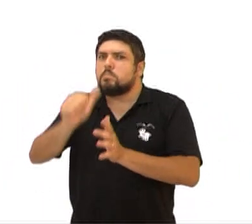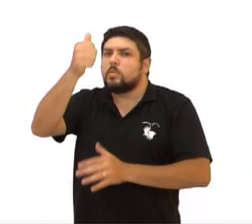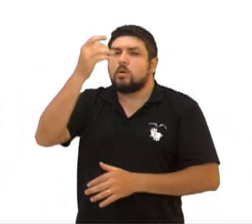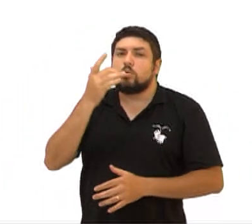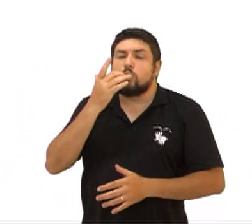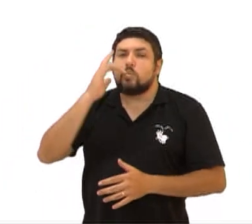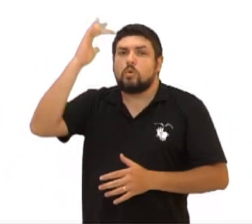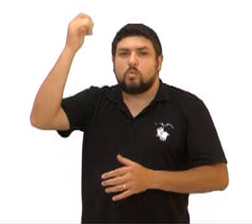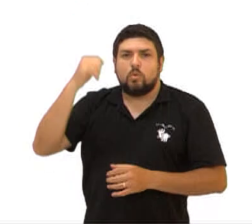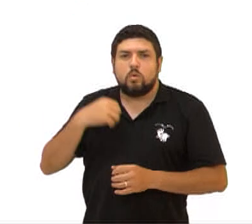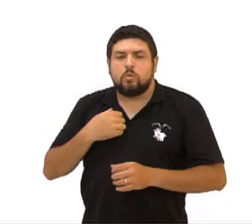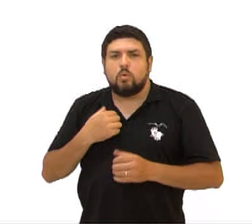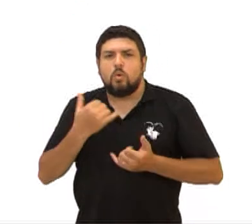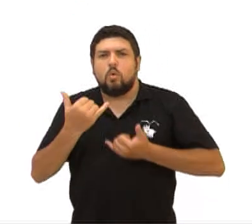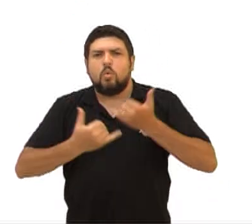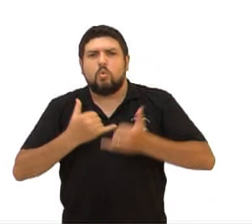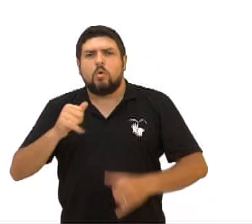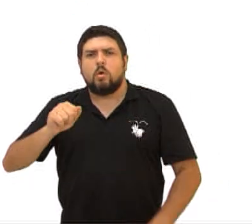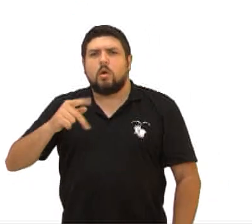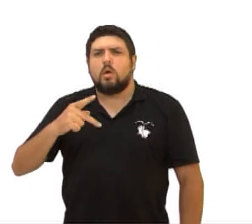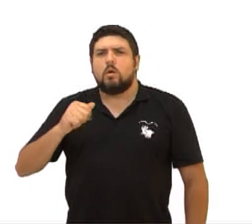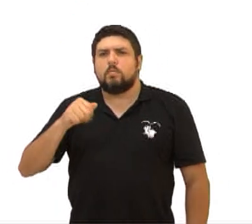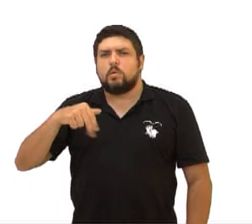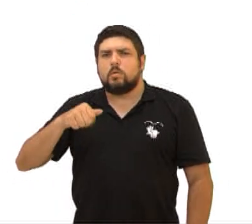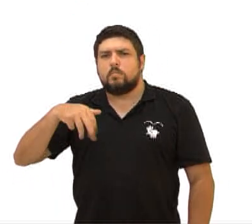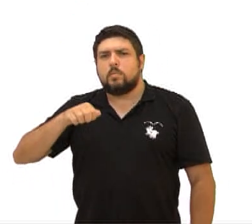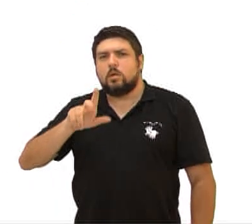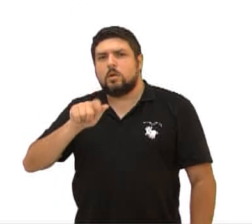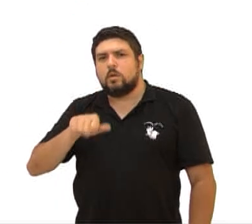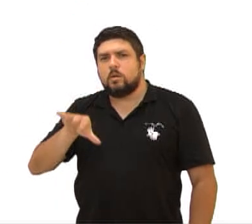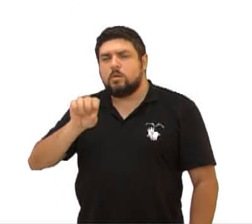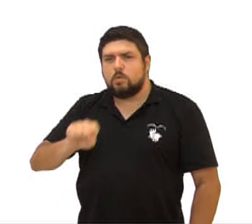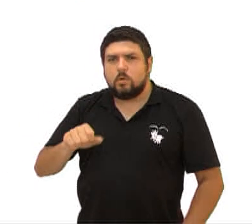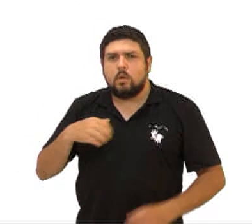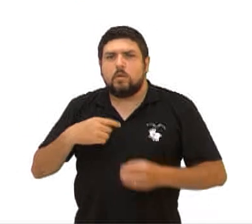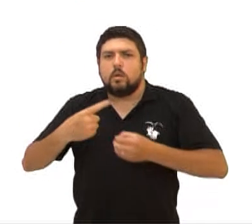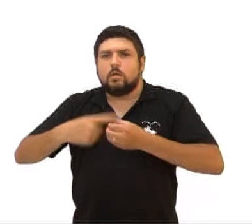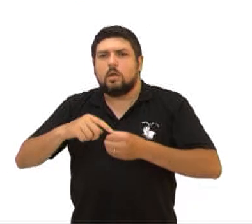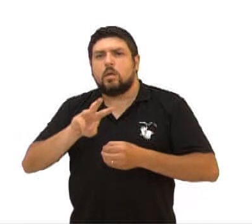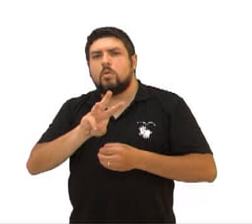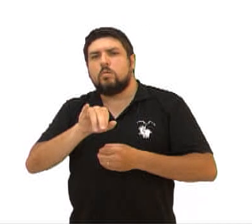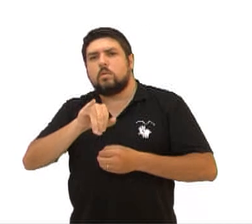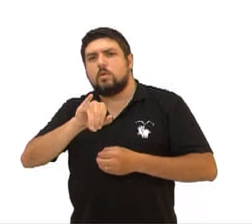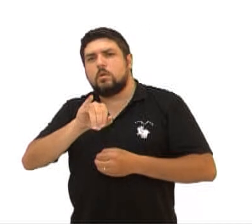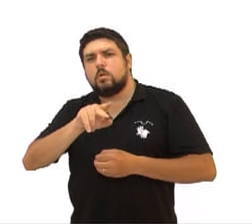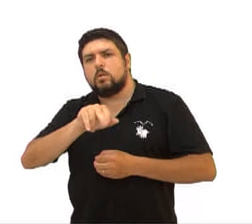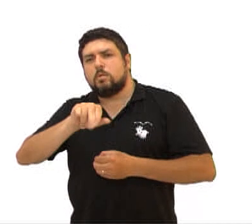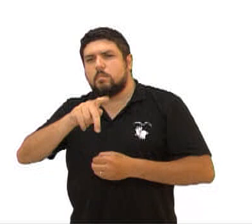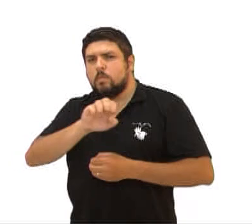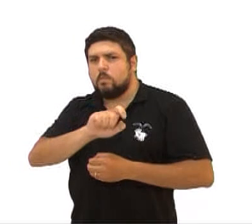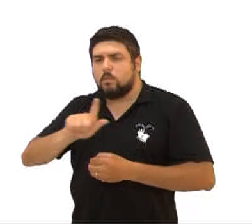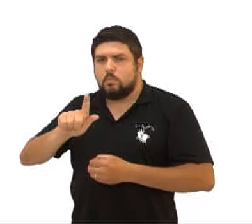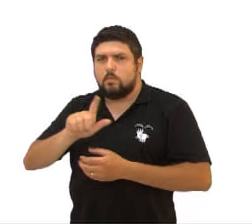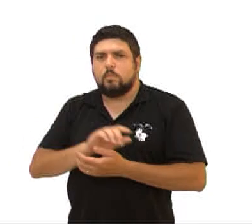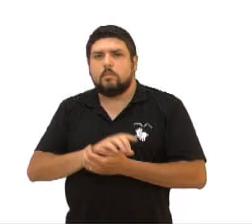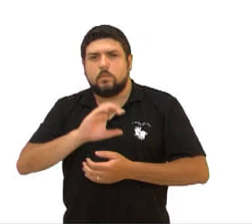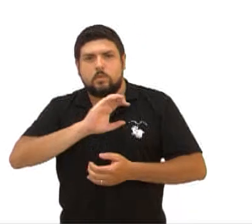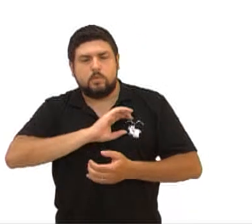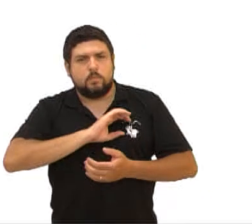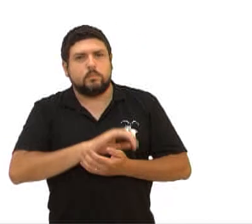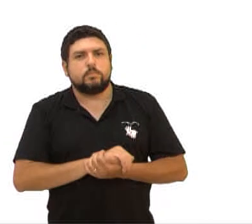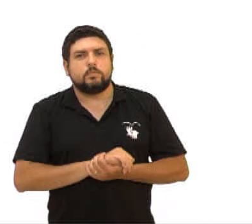nos Jogos Pan-Americanos de 1999, lá em Winnipeg, né? Bom, temos aí